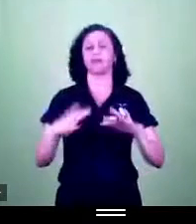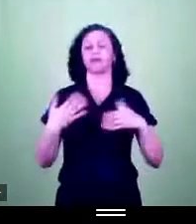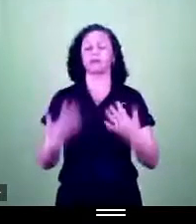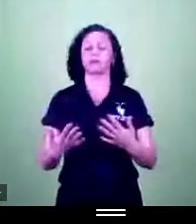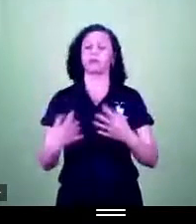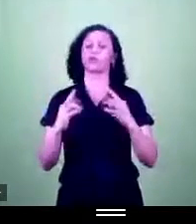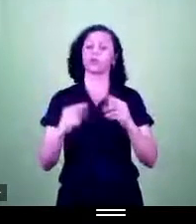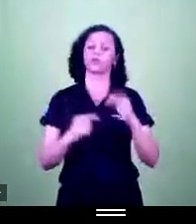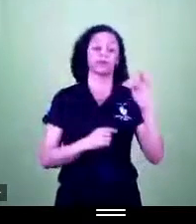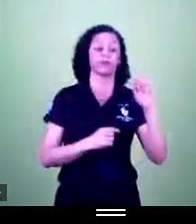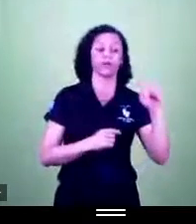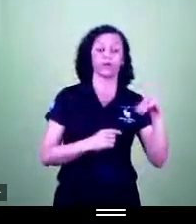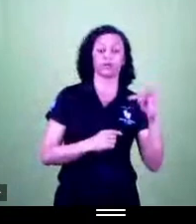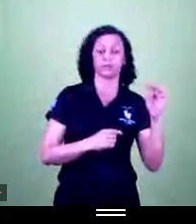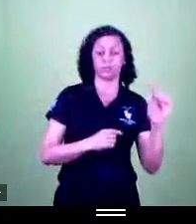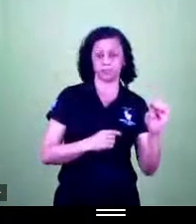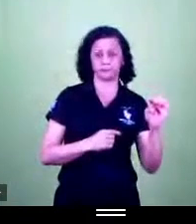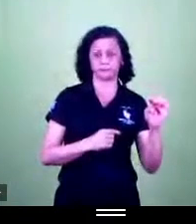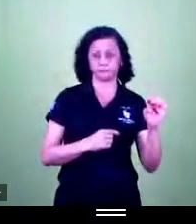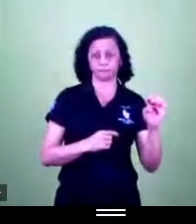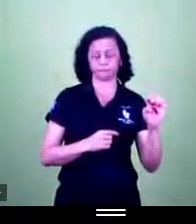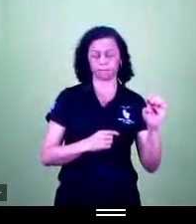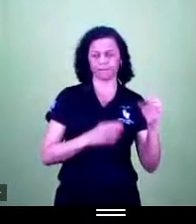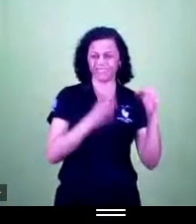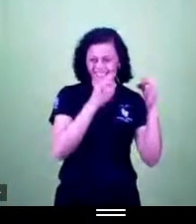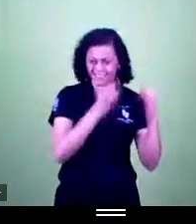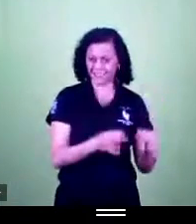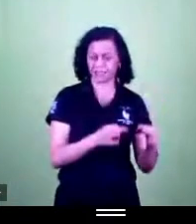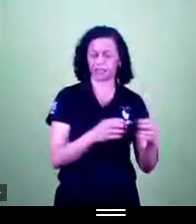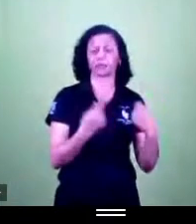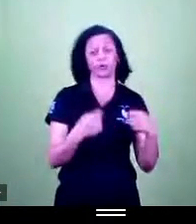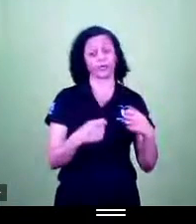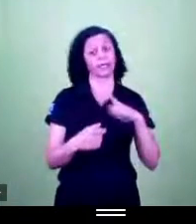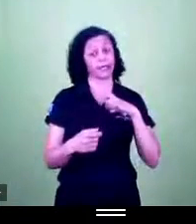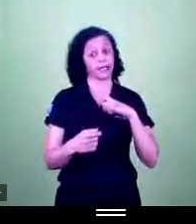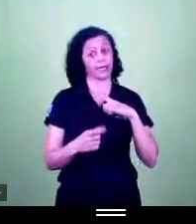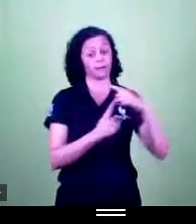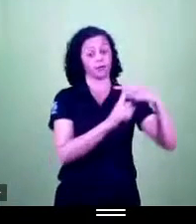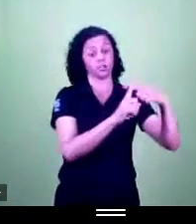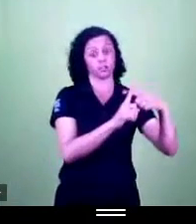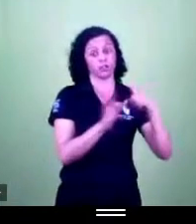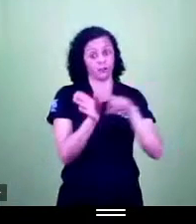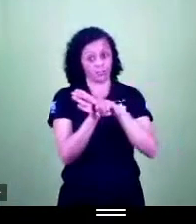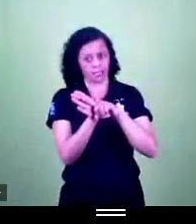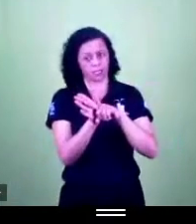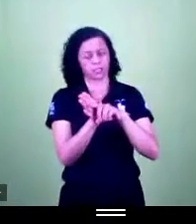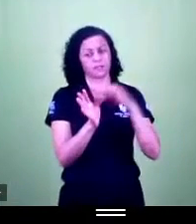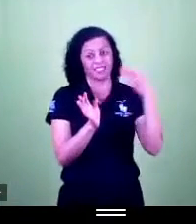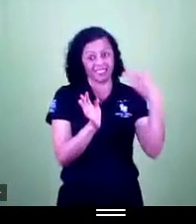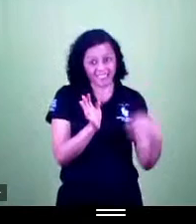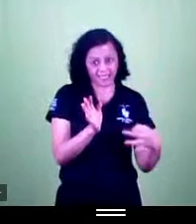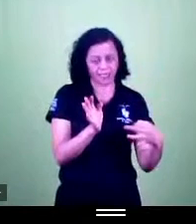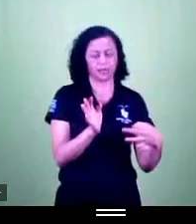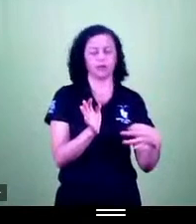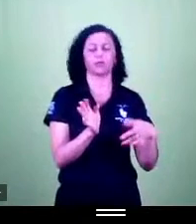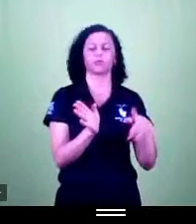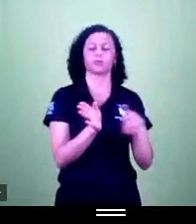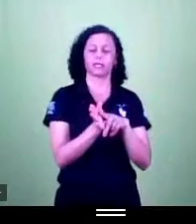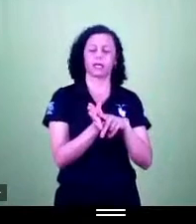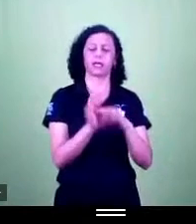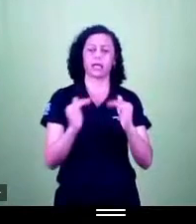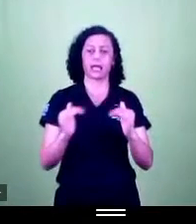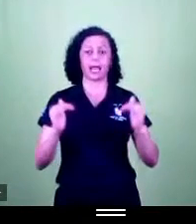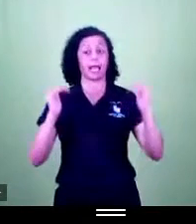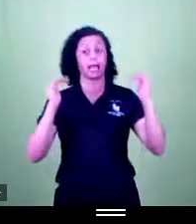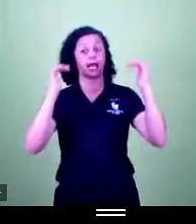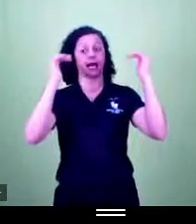ela estiver posicionada da forma correta, nós vamos ver que tem a polaridade da fonte envolvida, ela, se for posicionada da forma correta, ela promove uma elevação